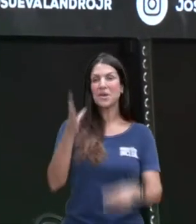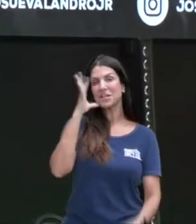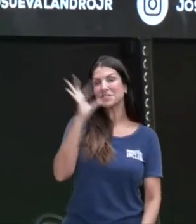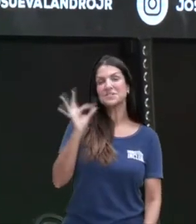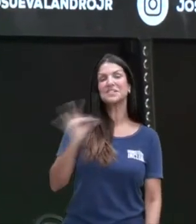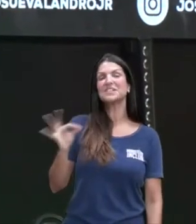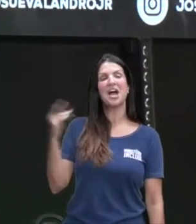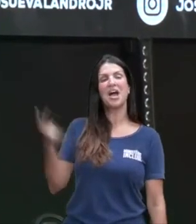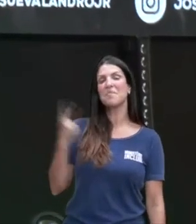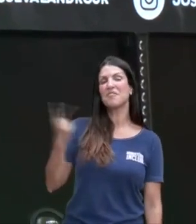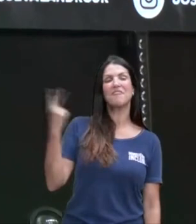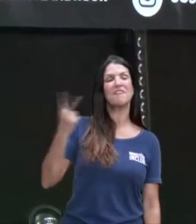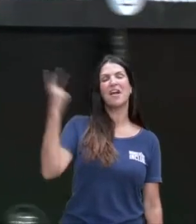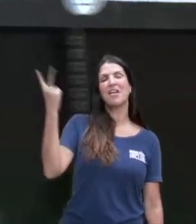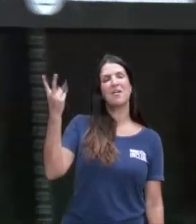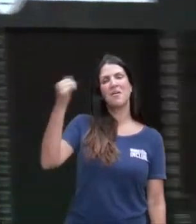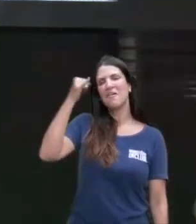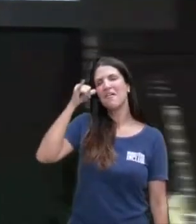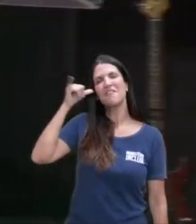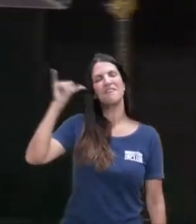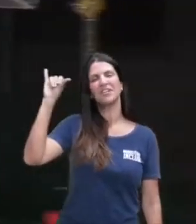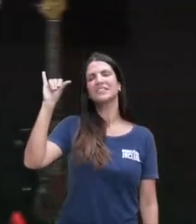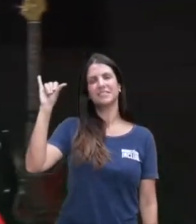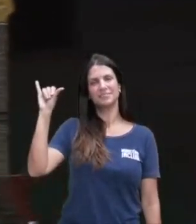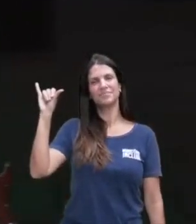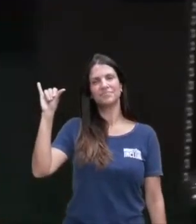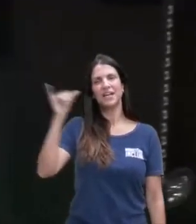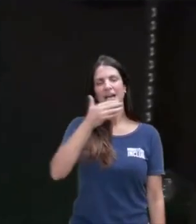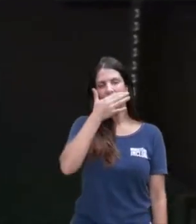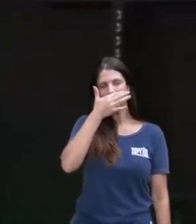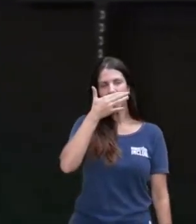seu valor se preci ficou lá em baixo